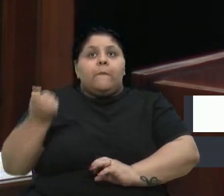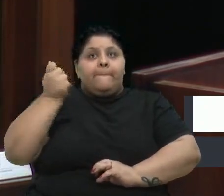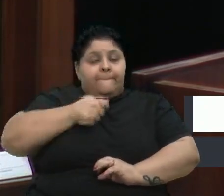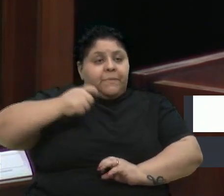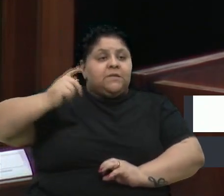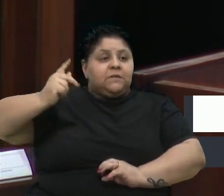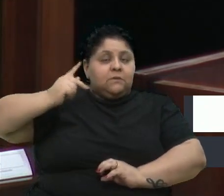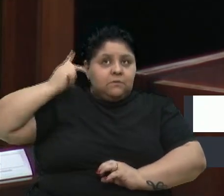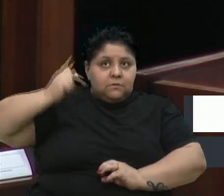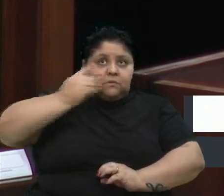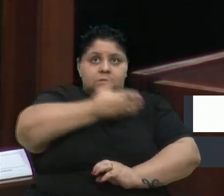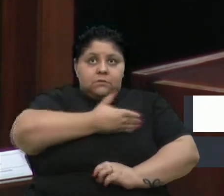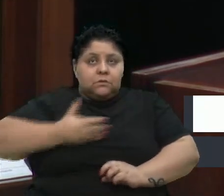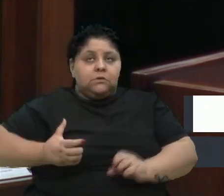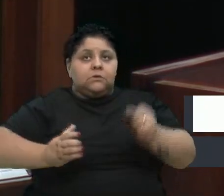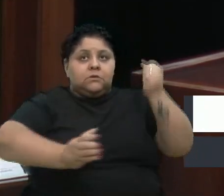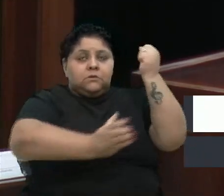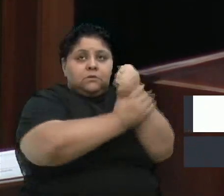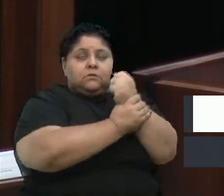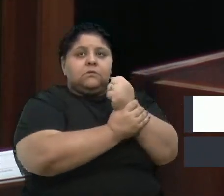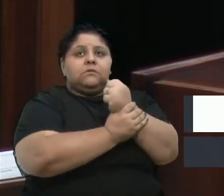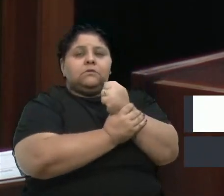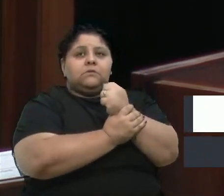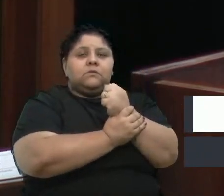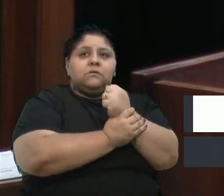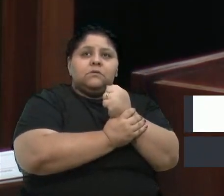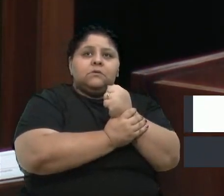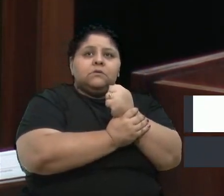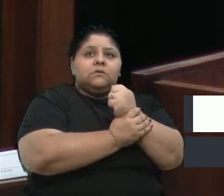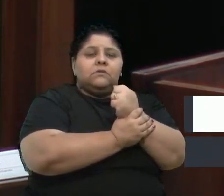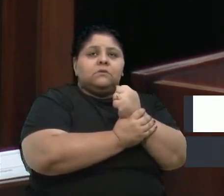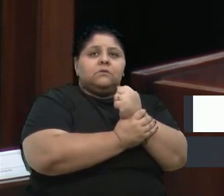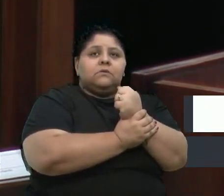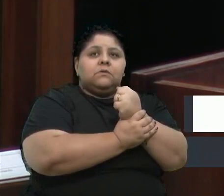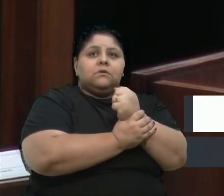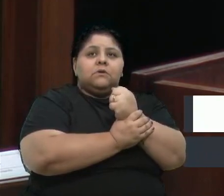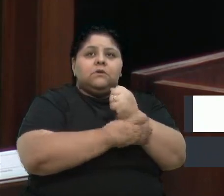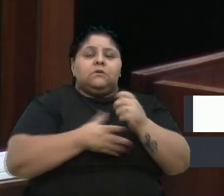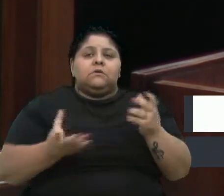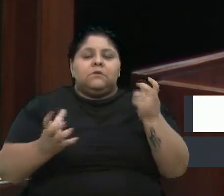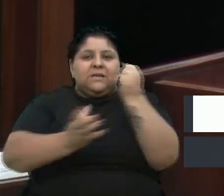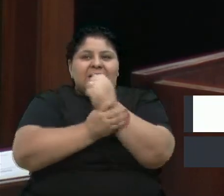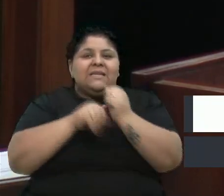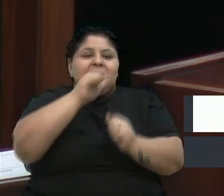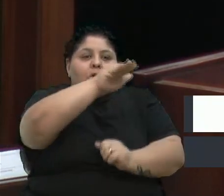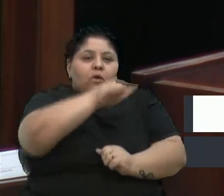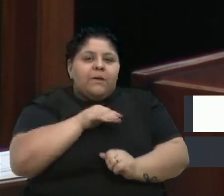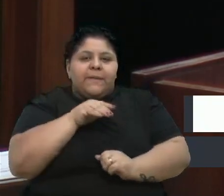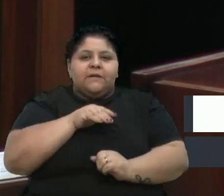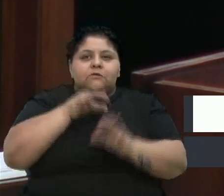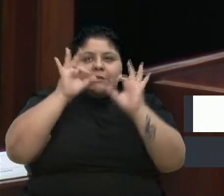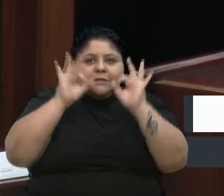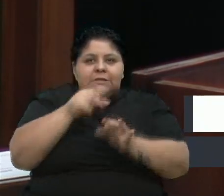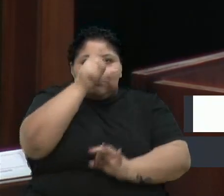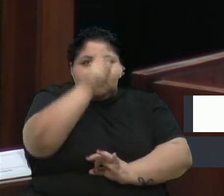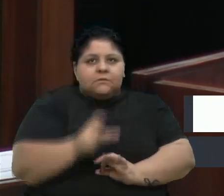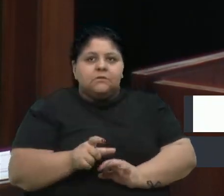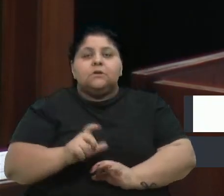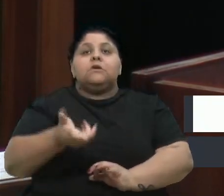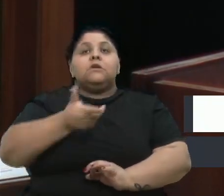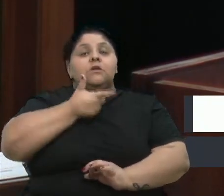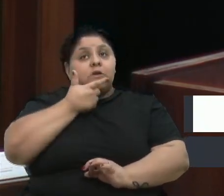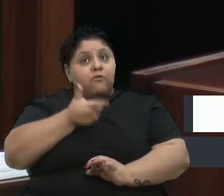política pública de segurança alimentar, que garanta acolhimento, dignidade às pessoas. Eu reitero, eu estive